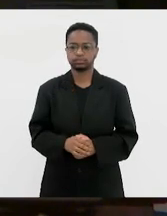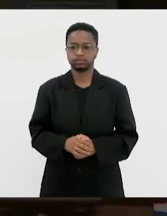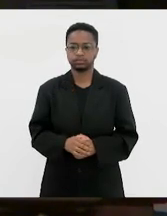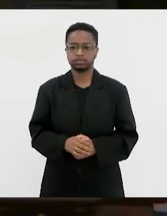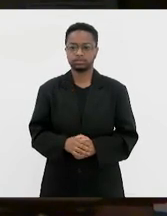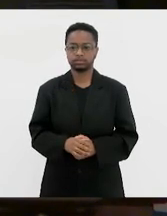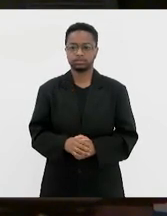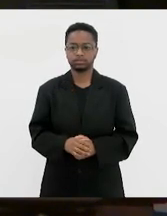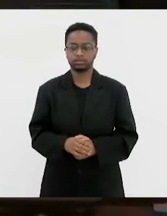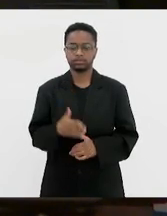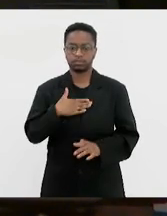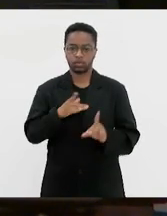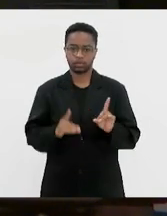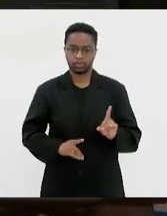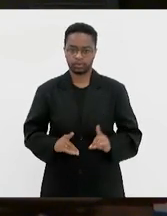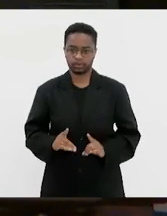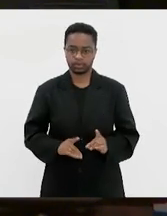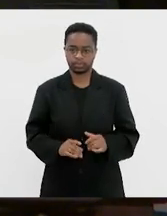meu primo,